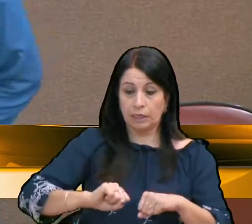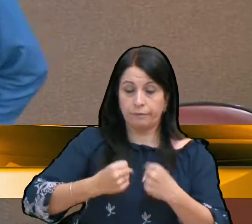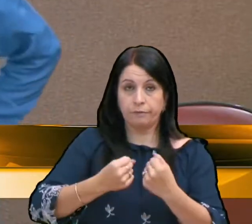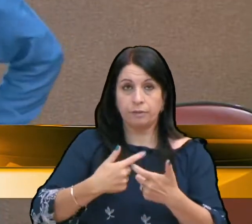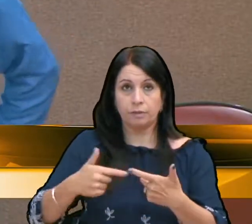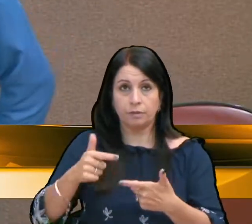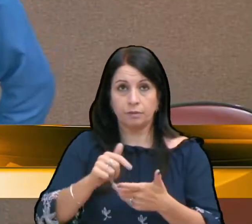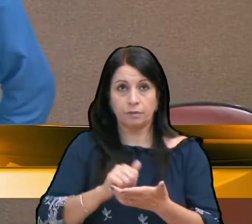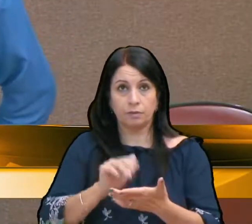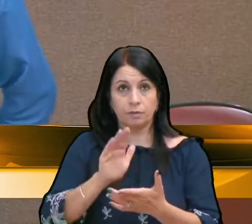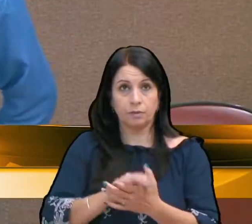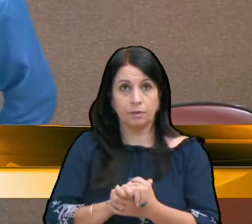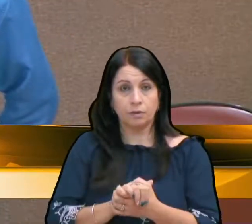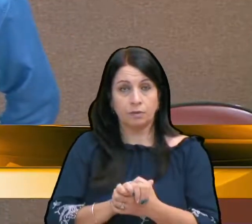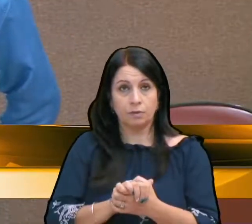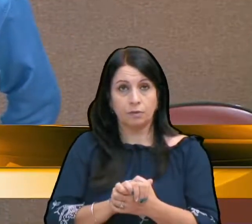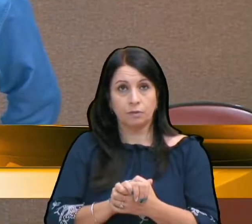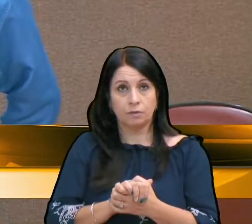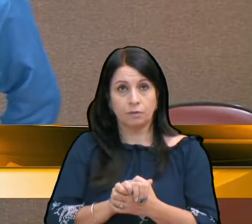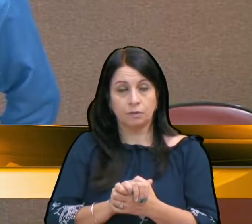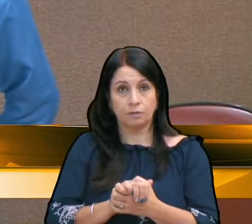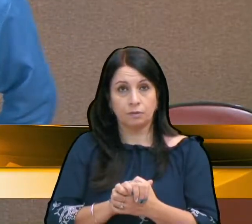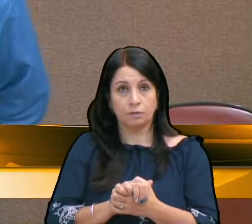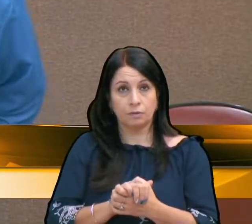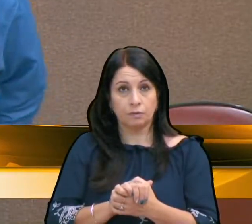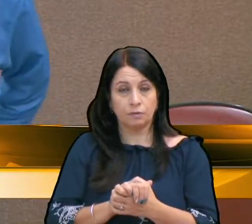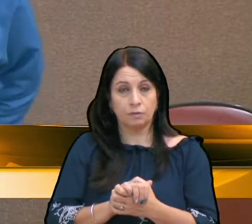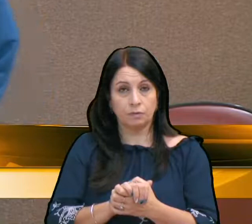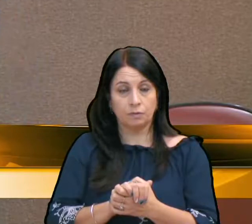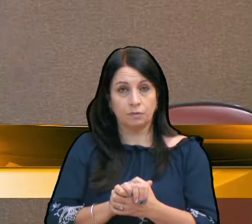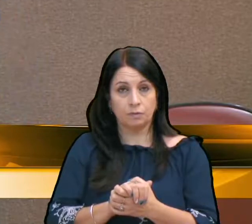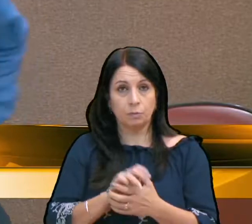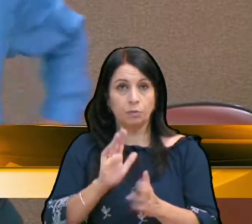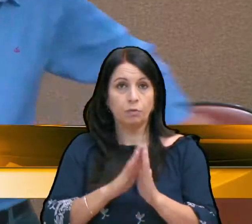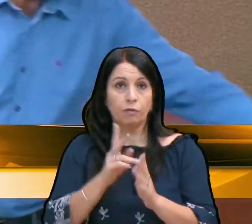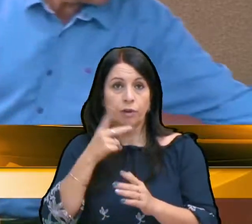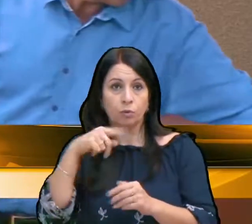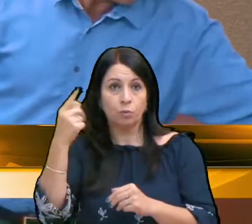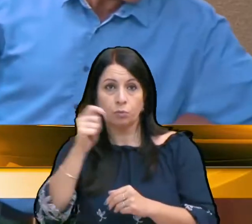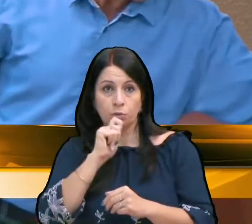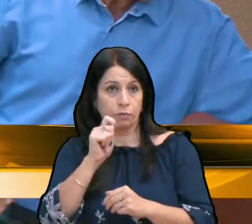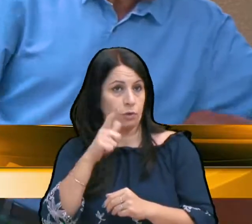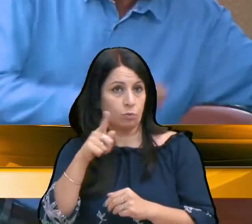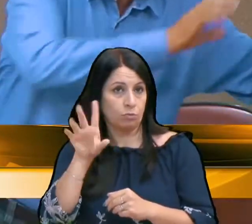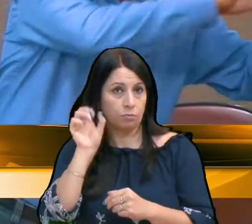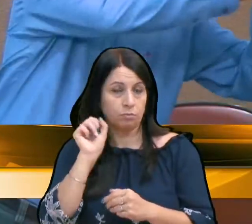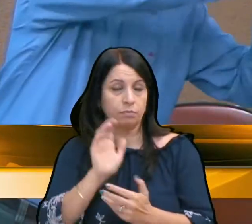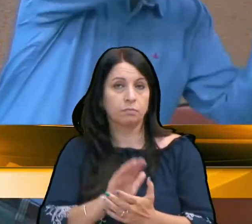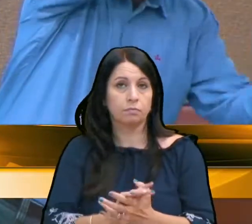da... Senhor Bandeira, vereador Bandeira, por favor, um outro microfone, a gente não está lhe ouvindo.